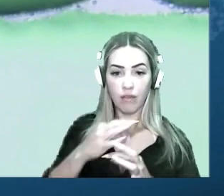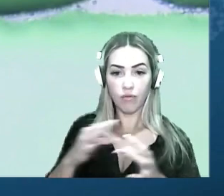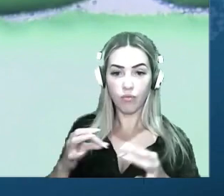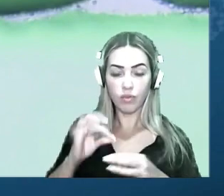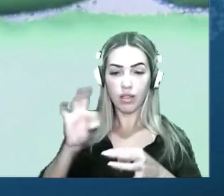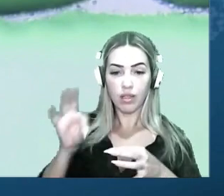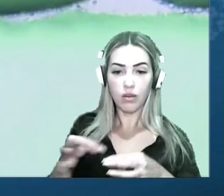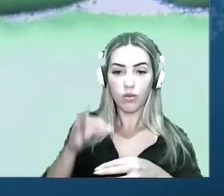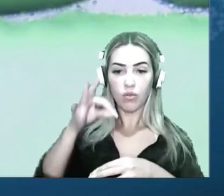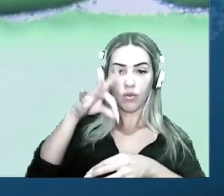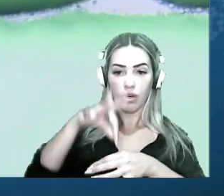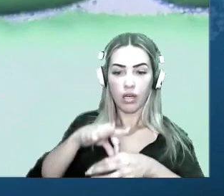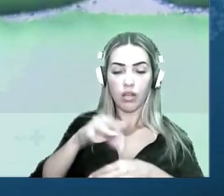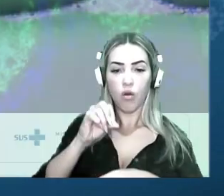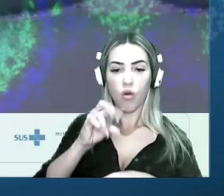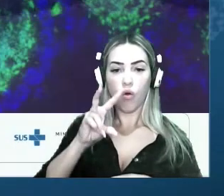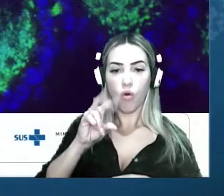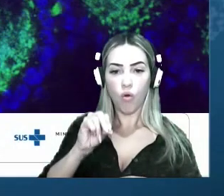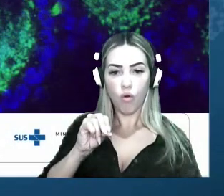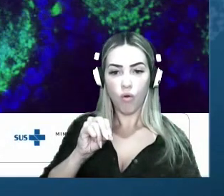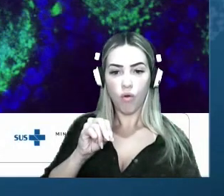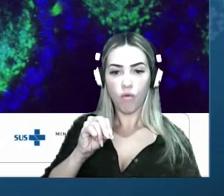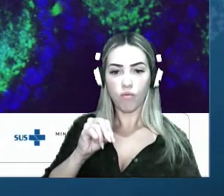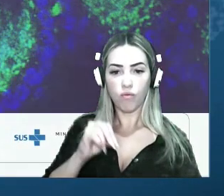Deixa eu ver se esse vídeo aparece.